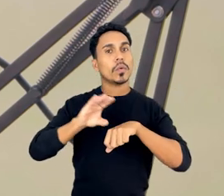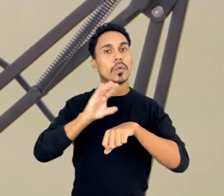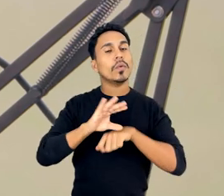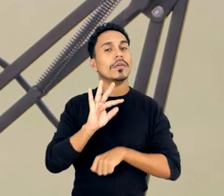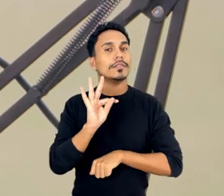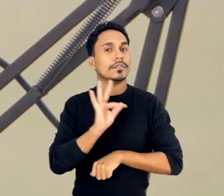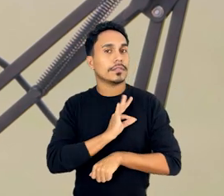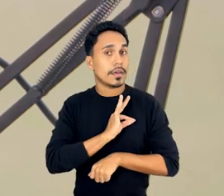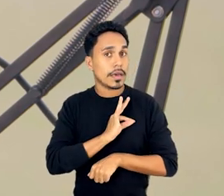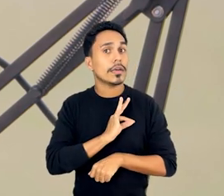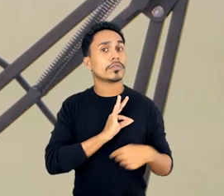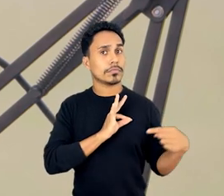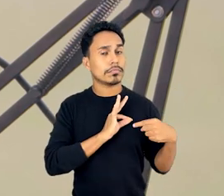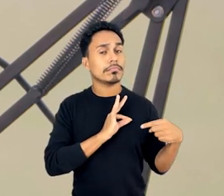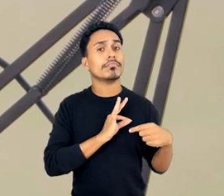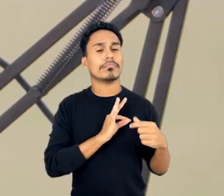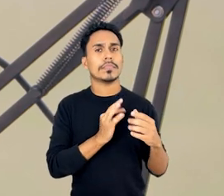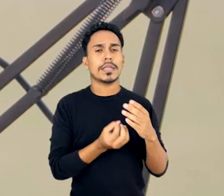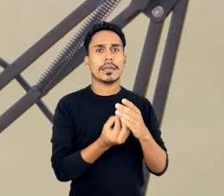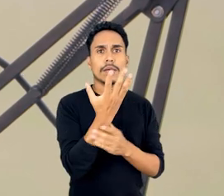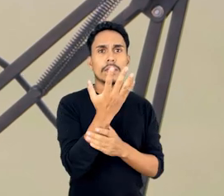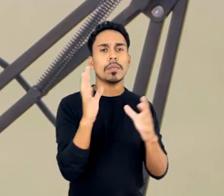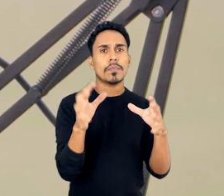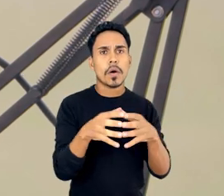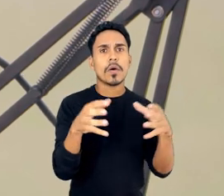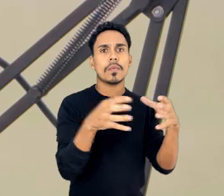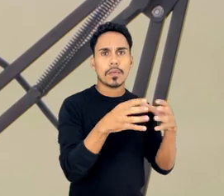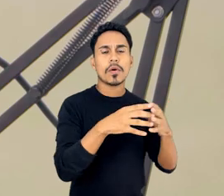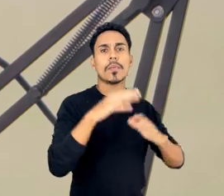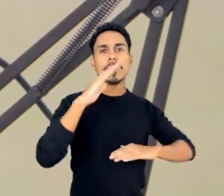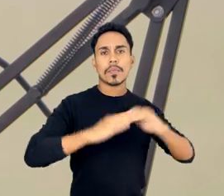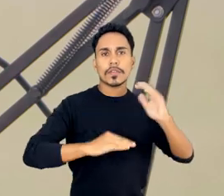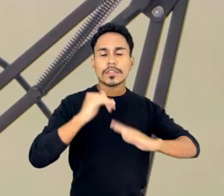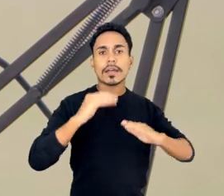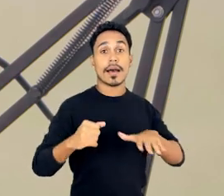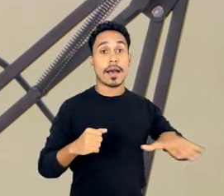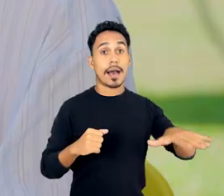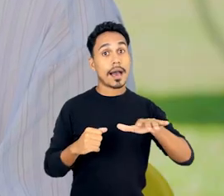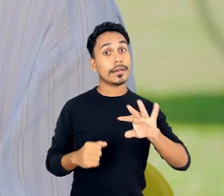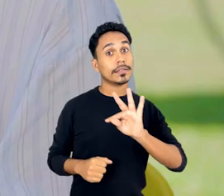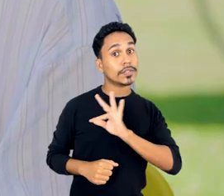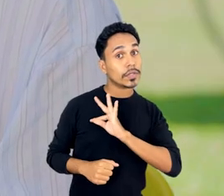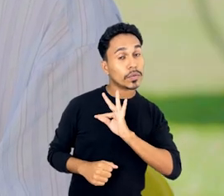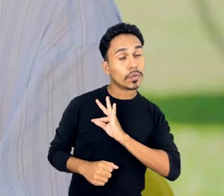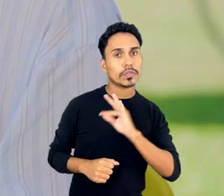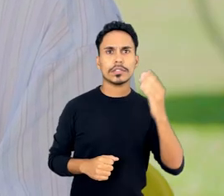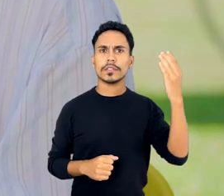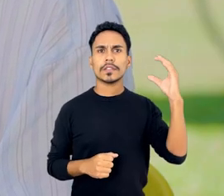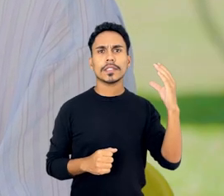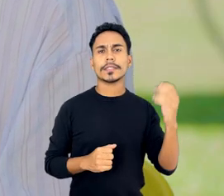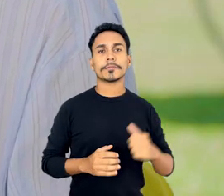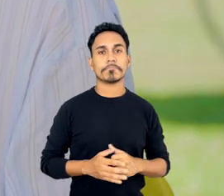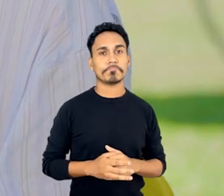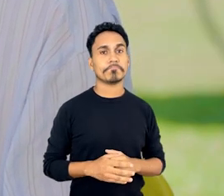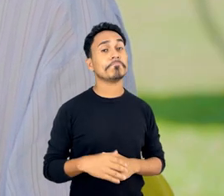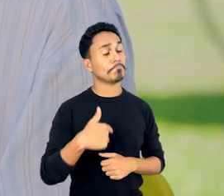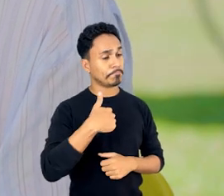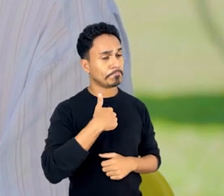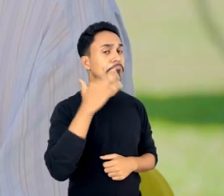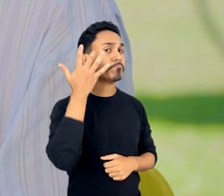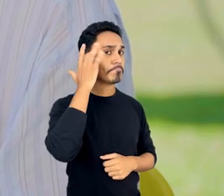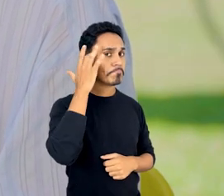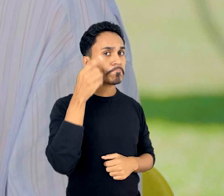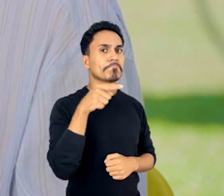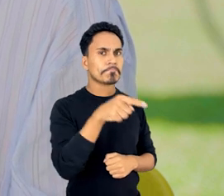estão formando eh profissionais pra área da tecnologia da ciência eh eu acho enfim